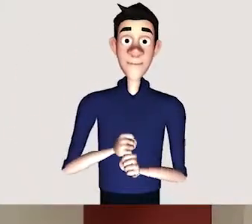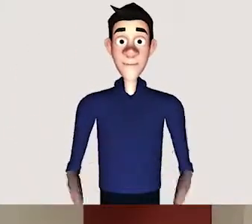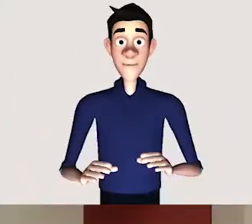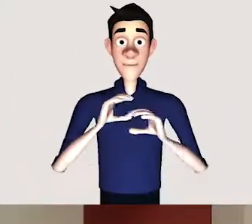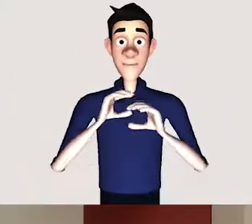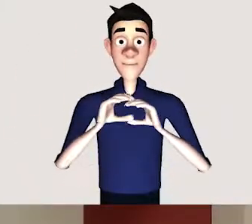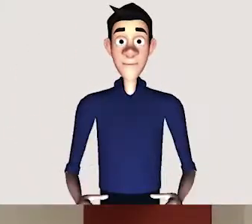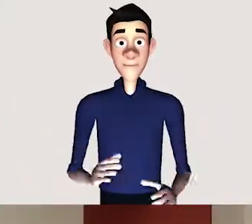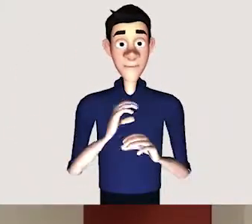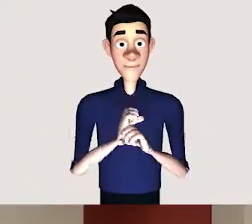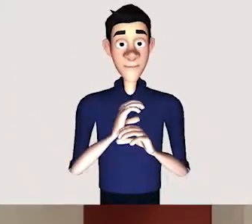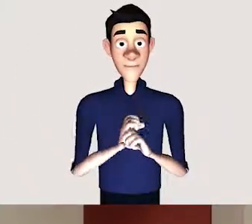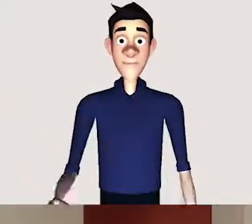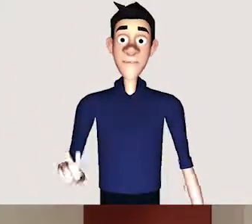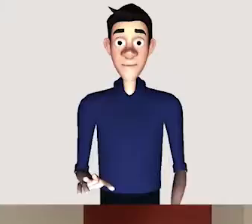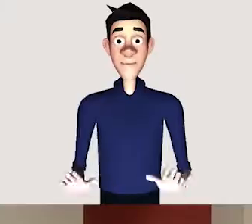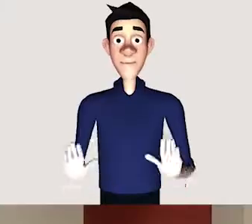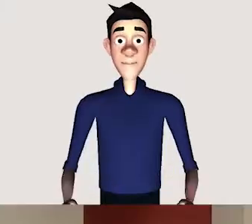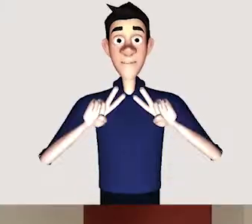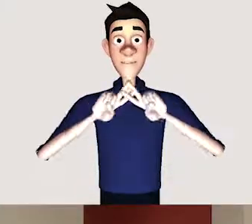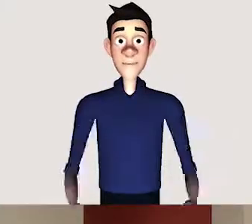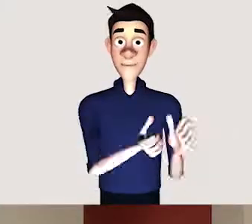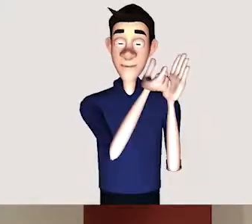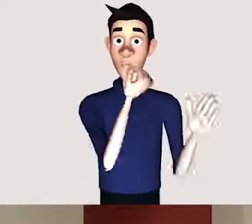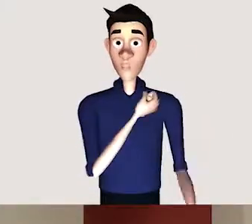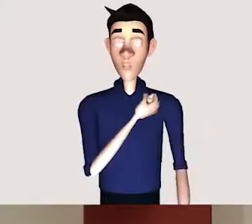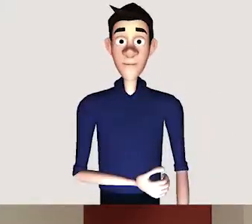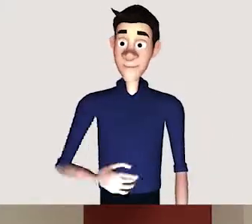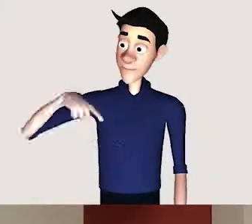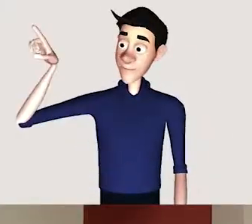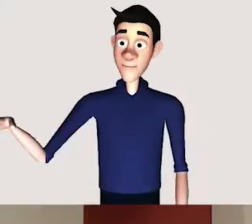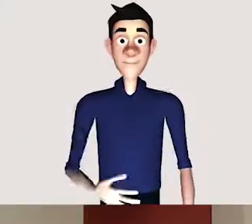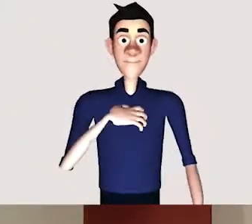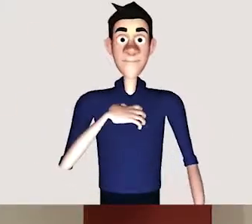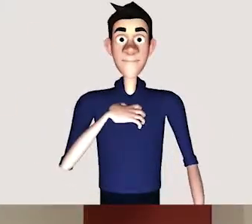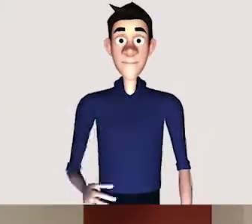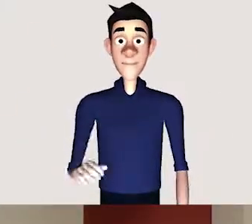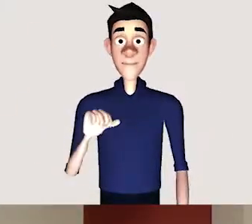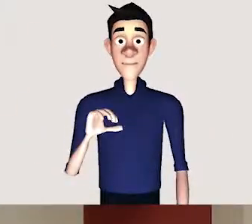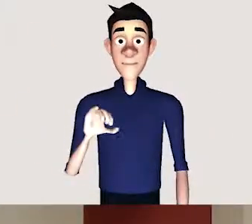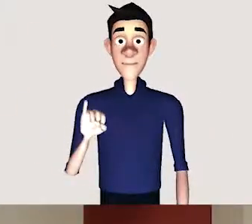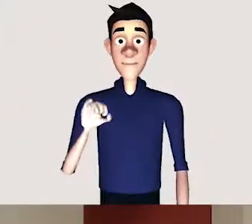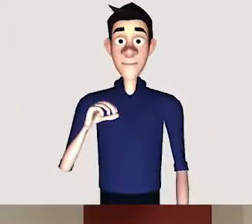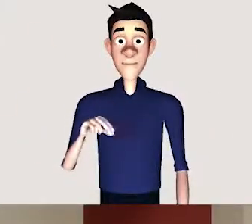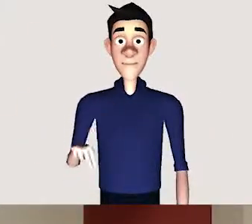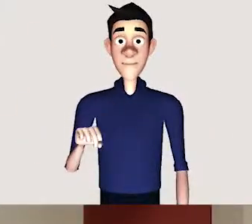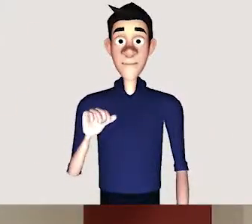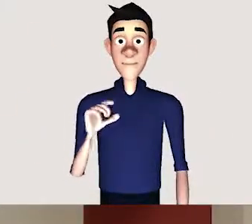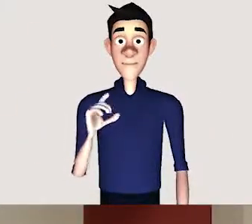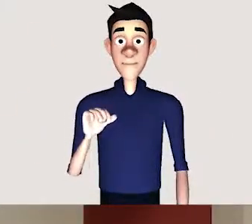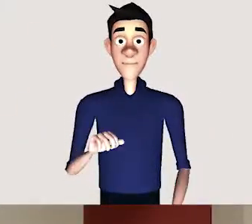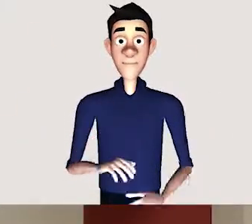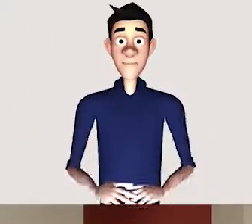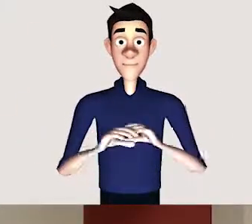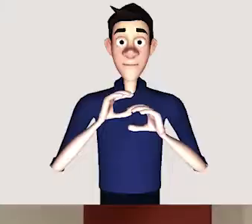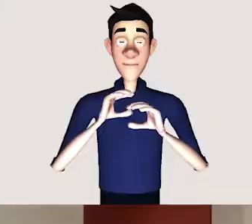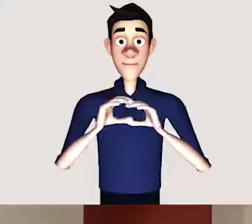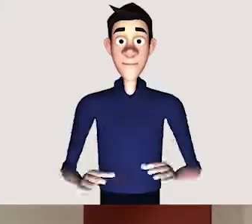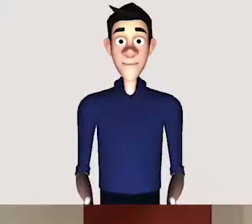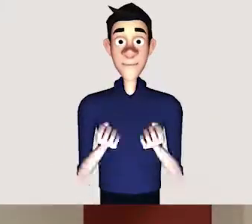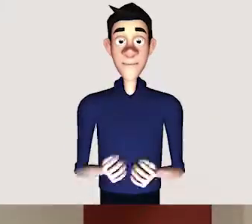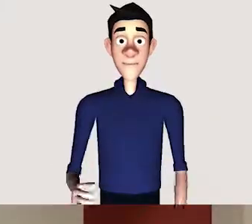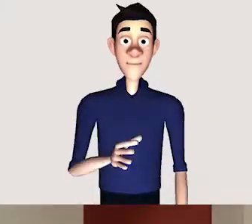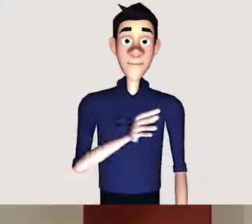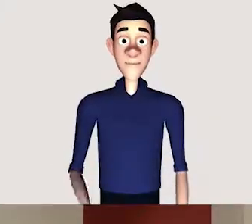não basta alguém querer transmitir alguma coisa, é preciso que o outro queira receber. Então, nós temos